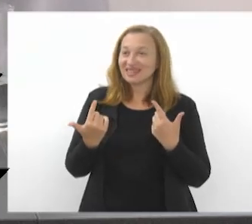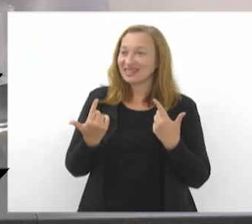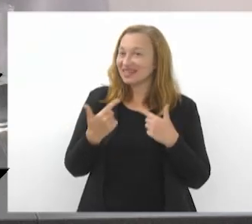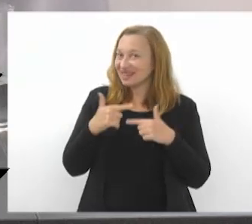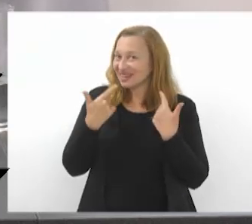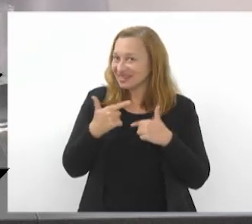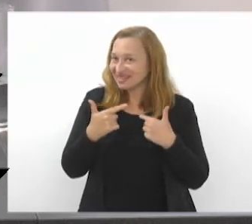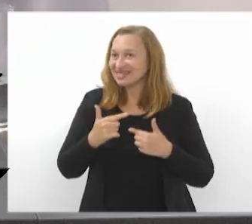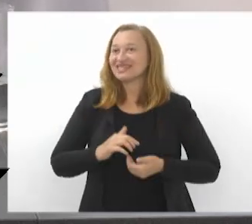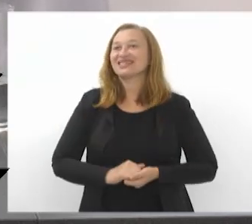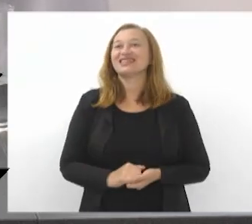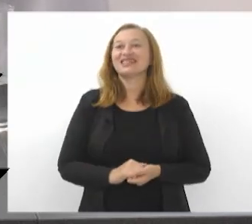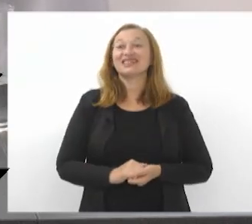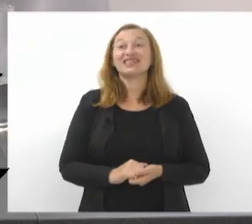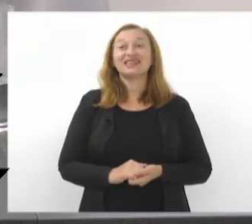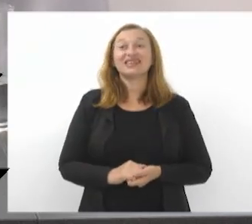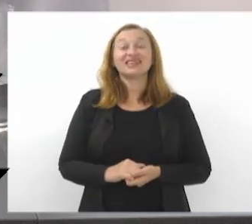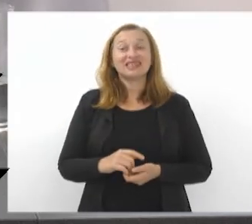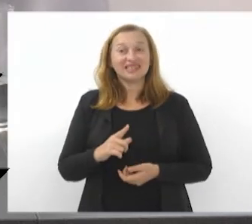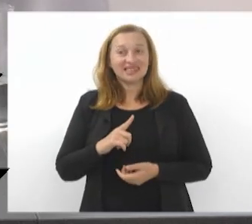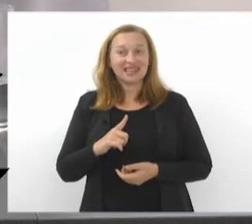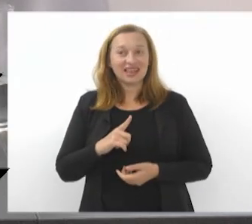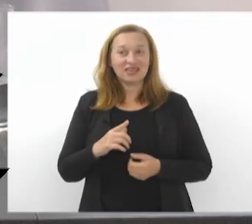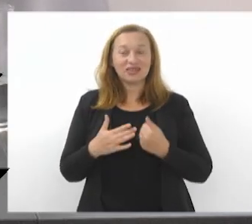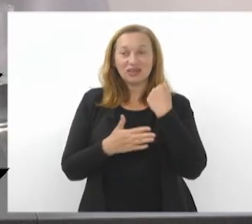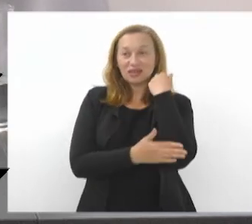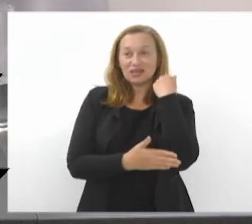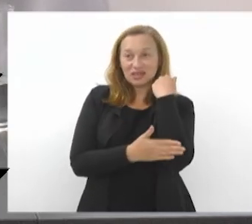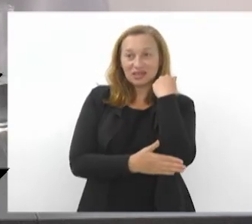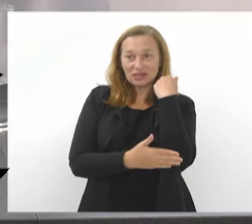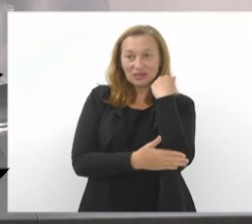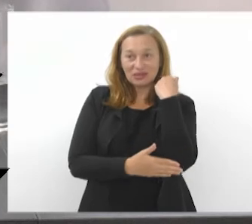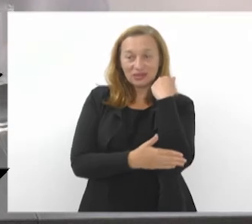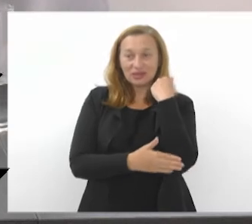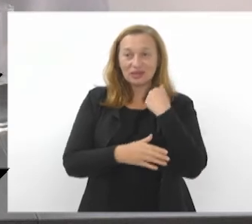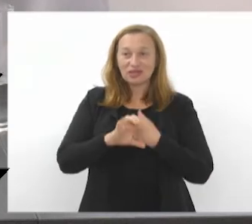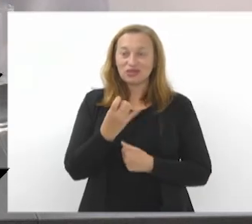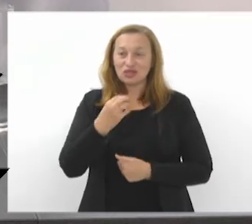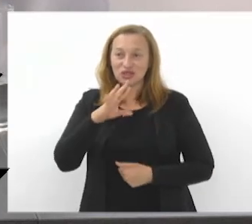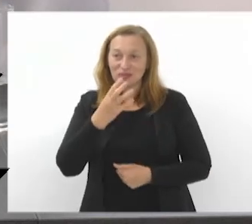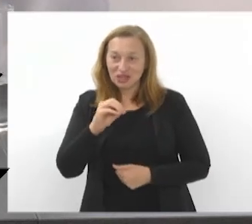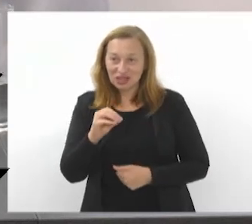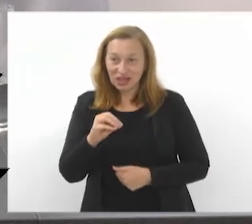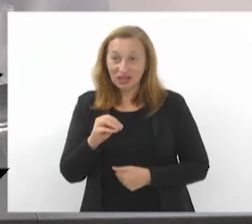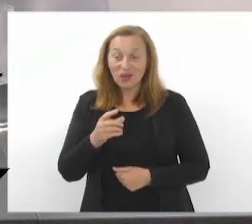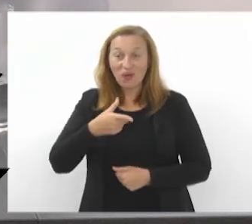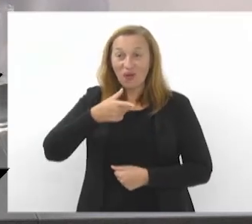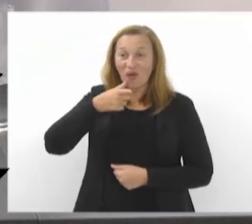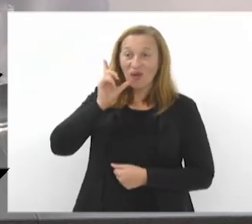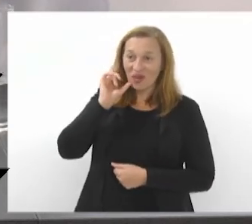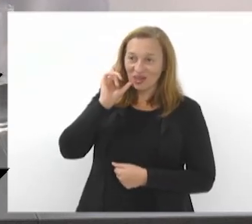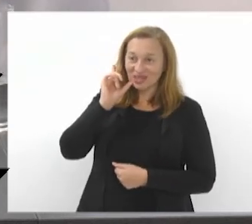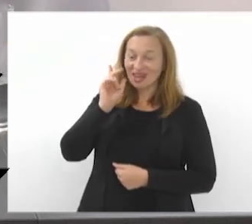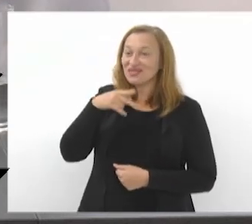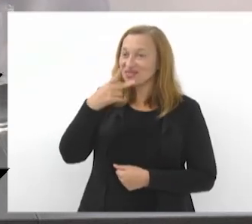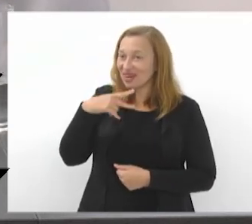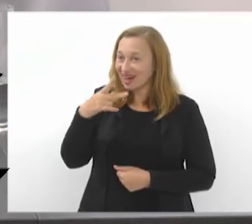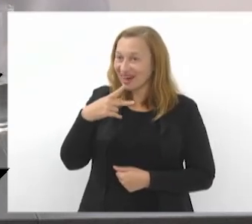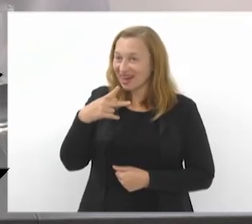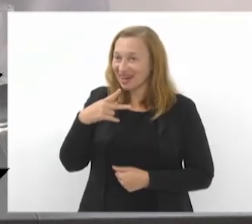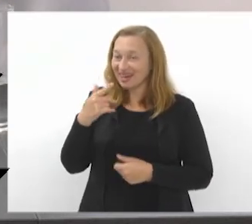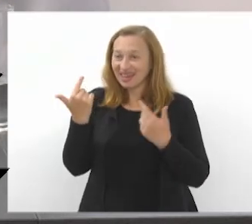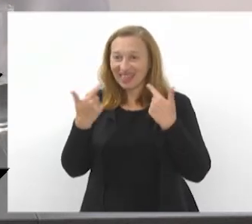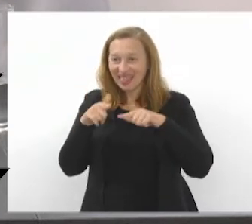imagino. Inclusive gerou um ciúme do aniversariante de ontem, deputado Chico Machado, Foi? que foi o primeiro a se manifestar e fazer